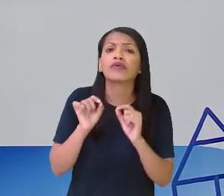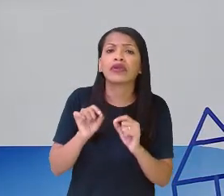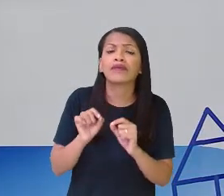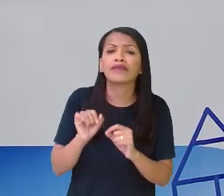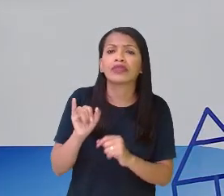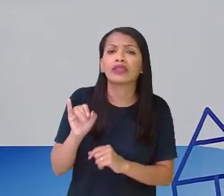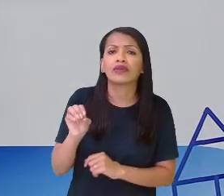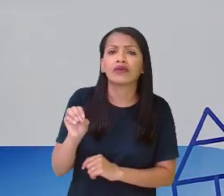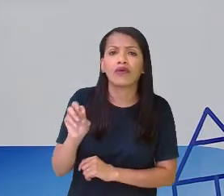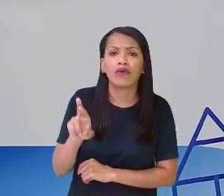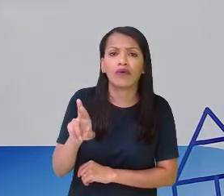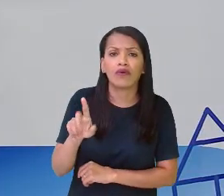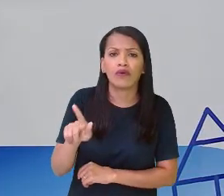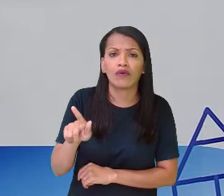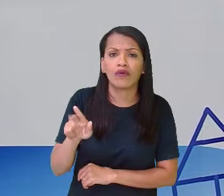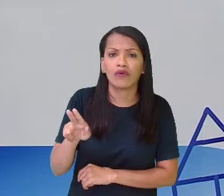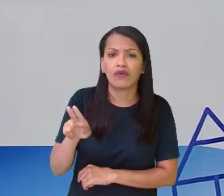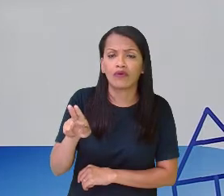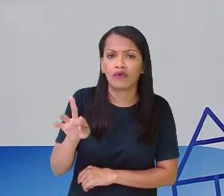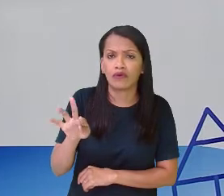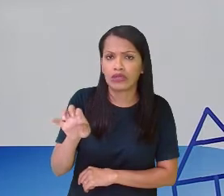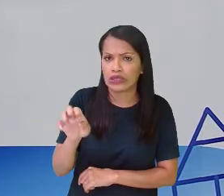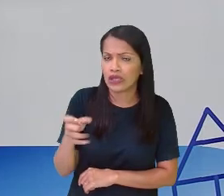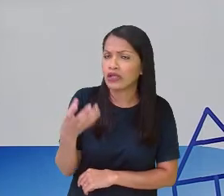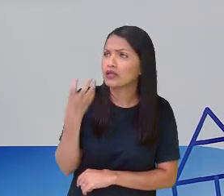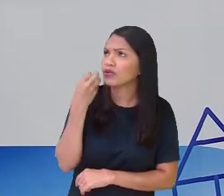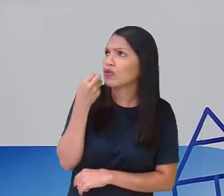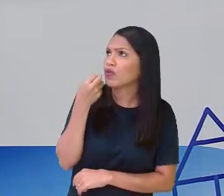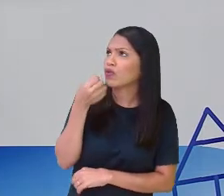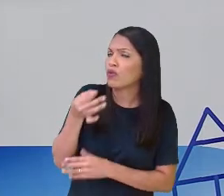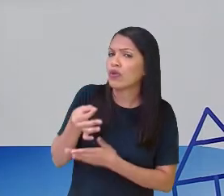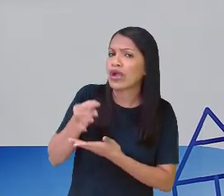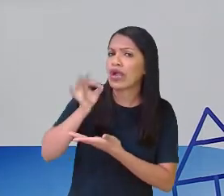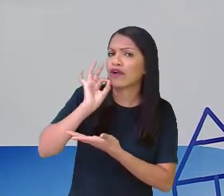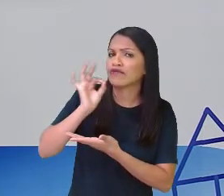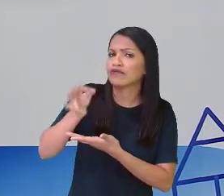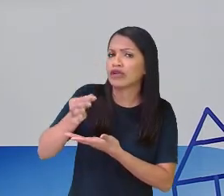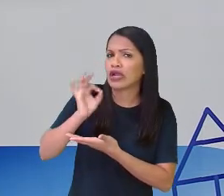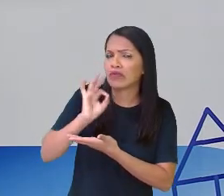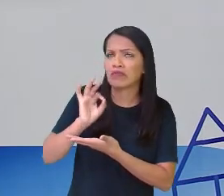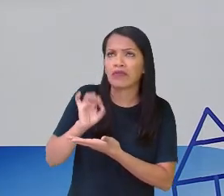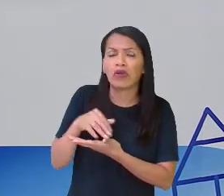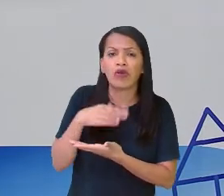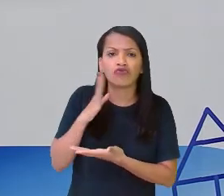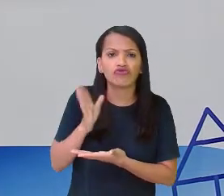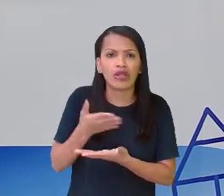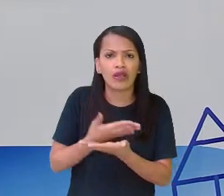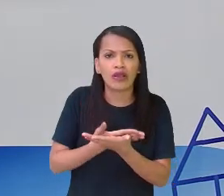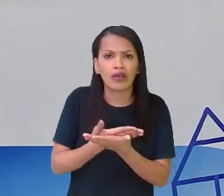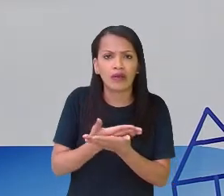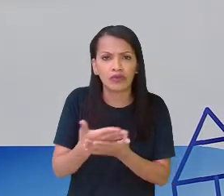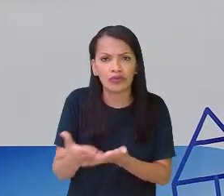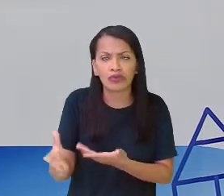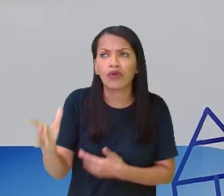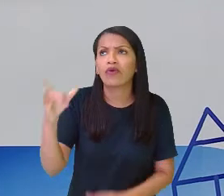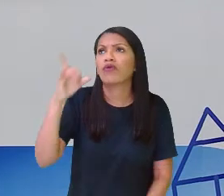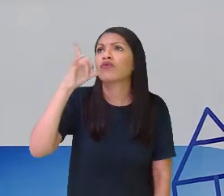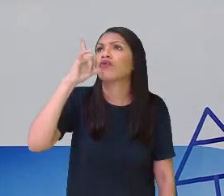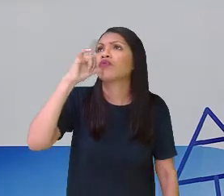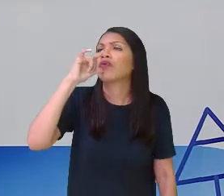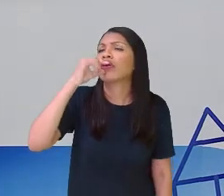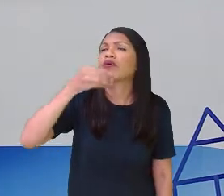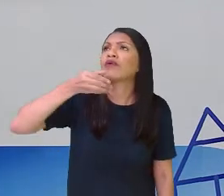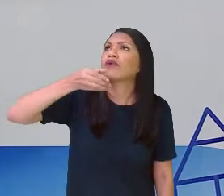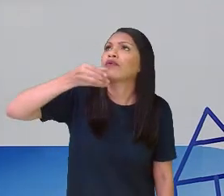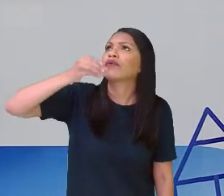iogurte? Foi suco? Café? Ou você já começou o dia com água?